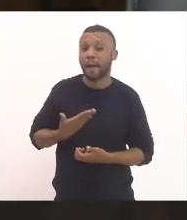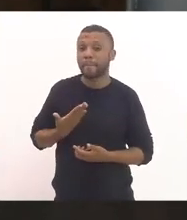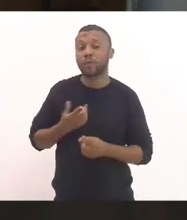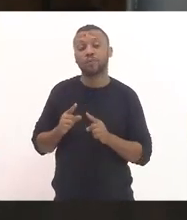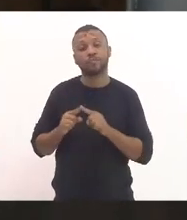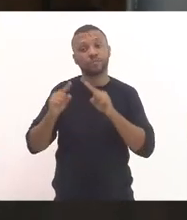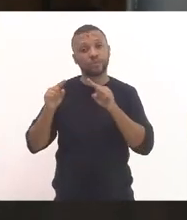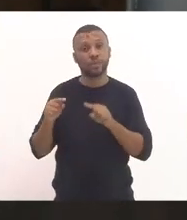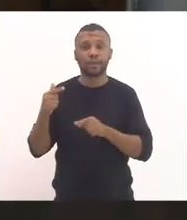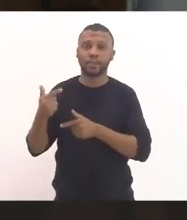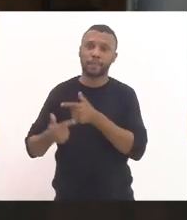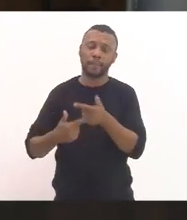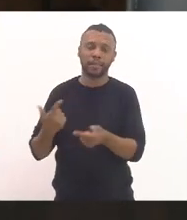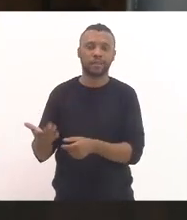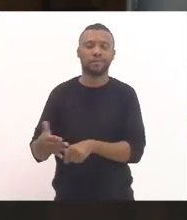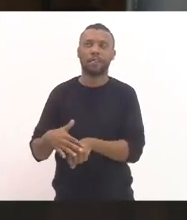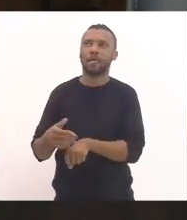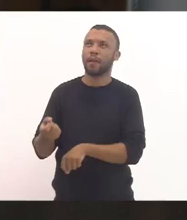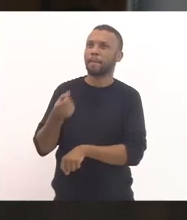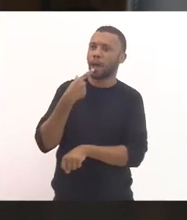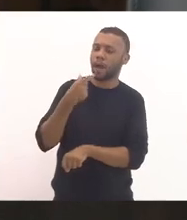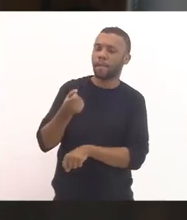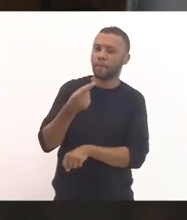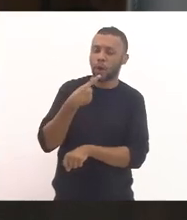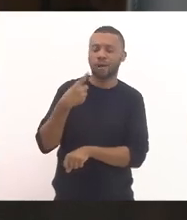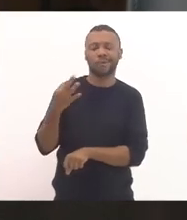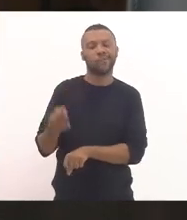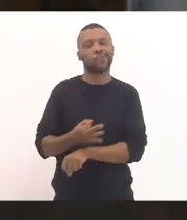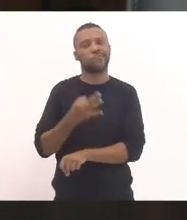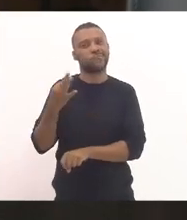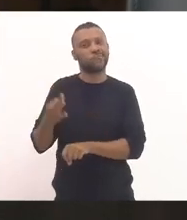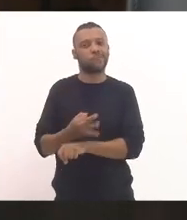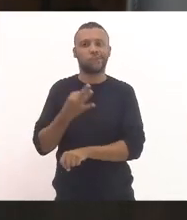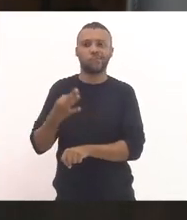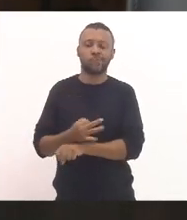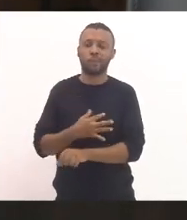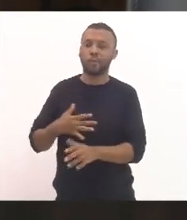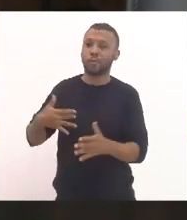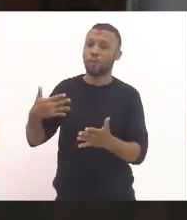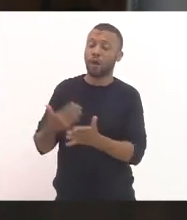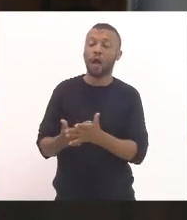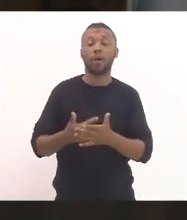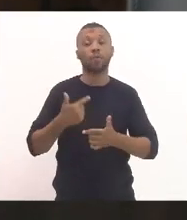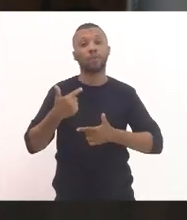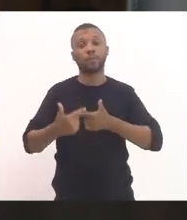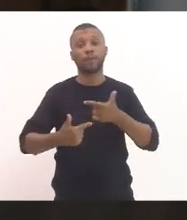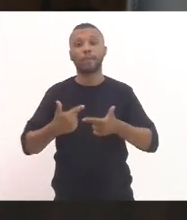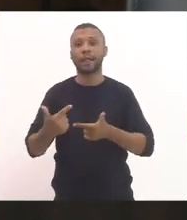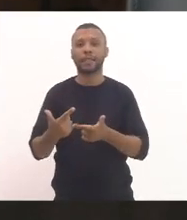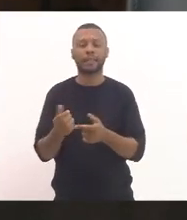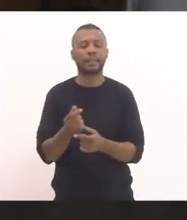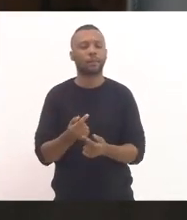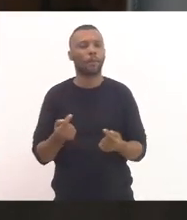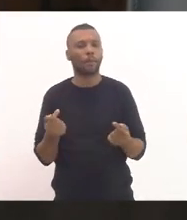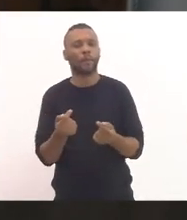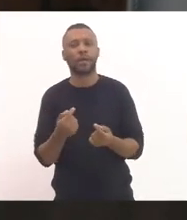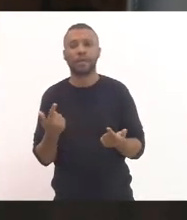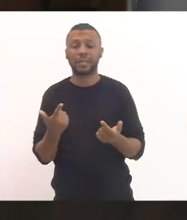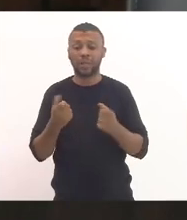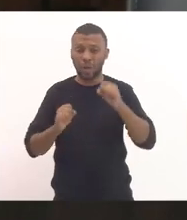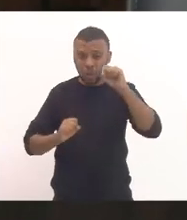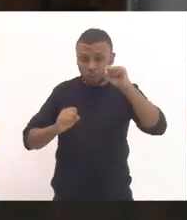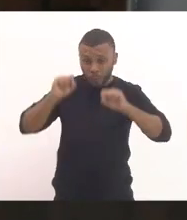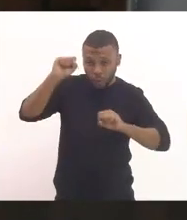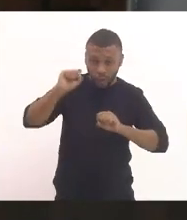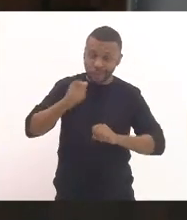é a base de remédios né Porque ninguém aguenta alguns plantões ninguém aguenta não existe Super